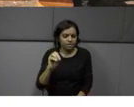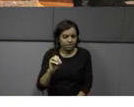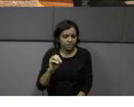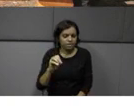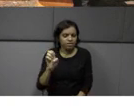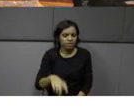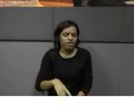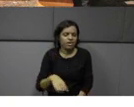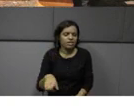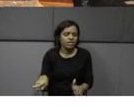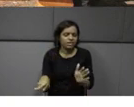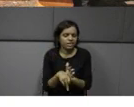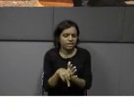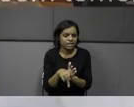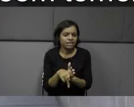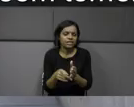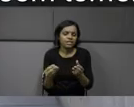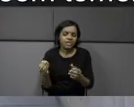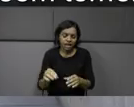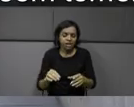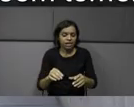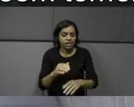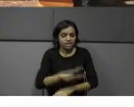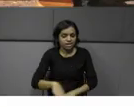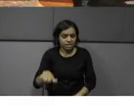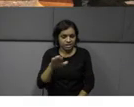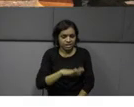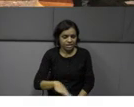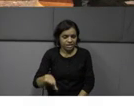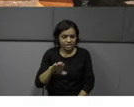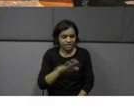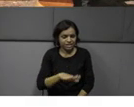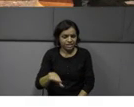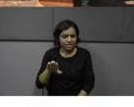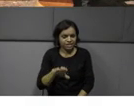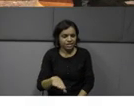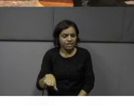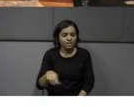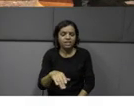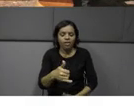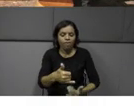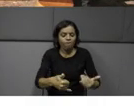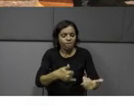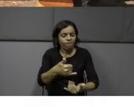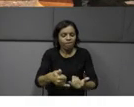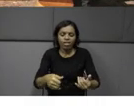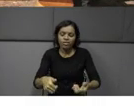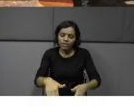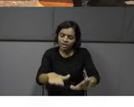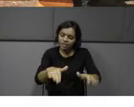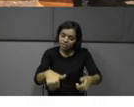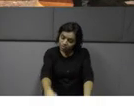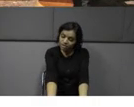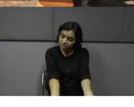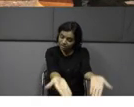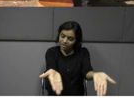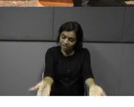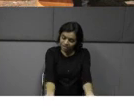que você pode deixar sua criança aqui nesse meio você deixa a sua criança nesse meio